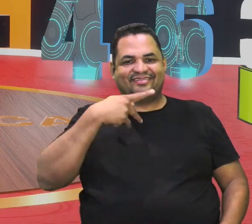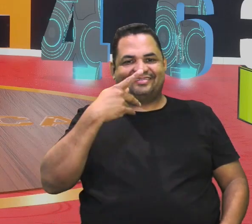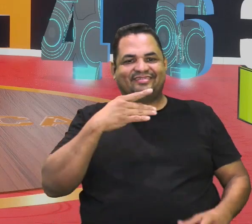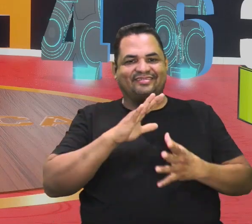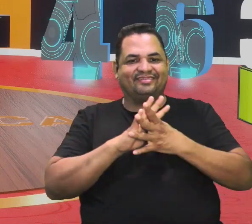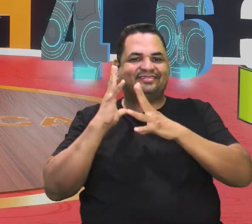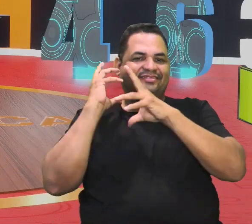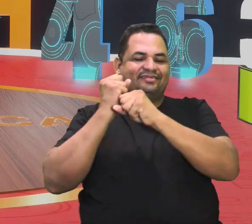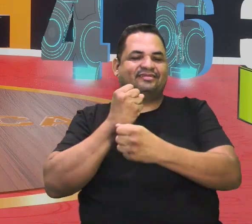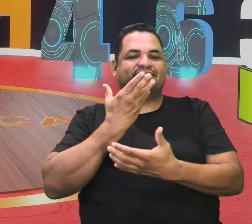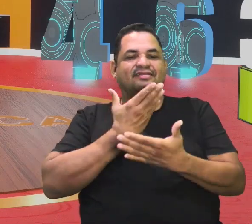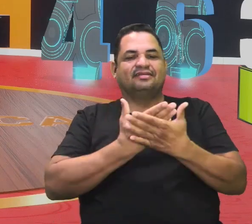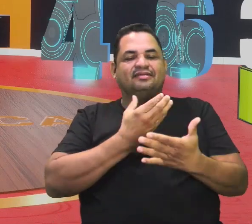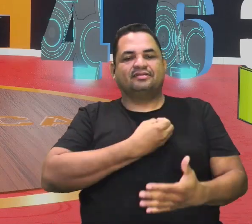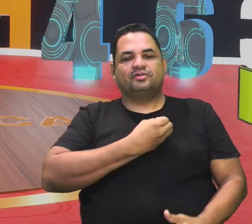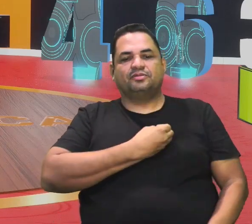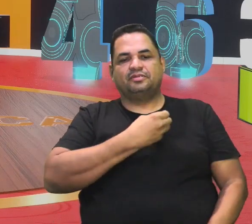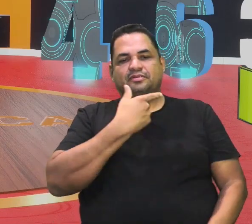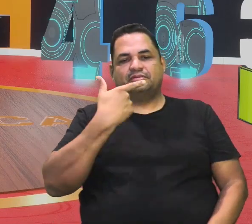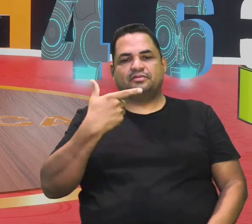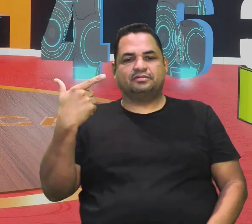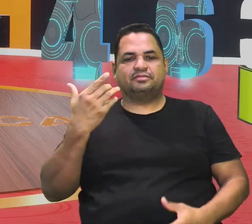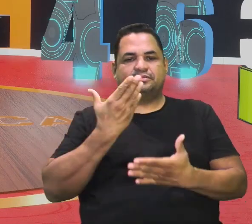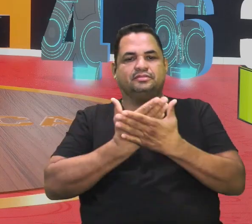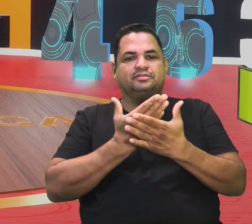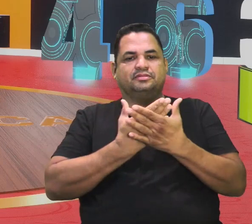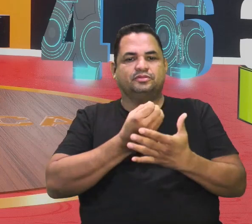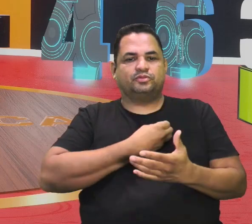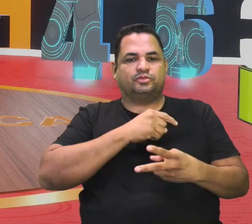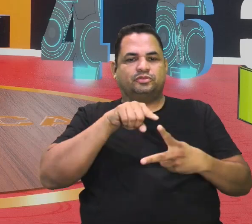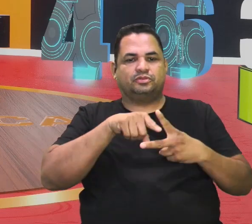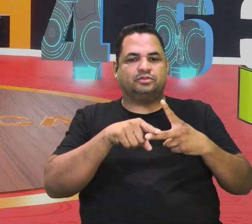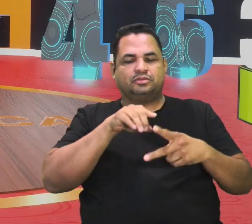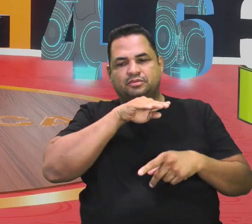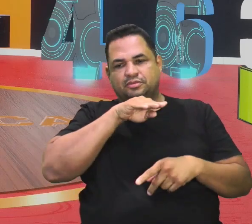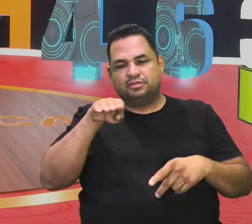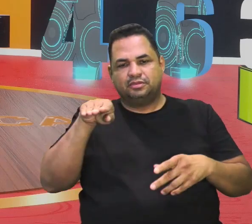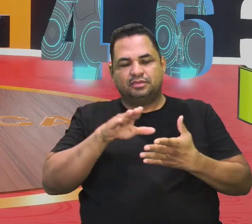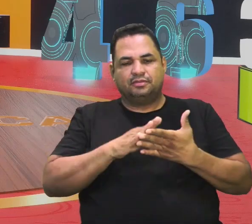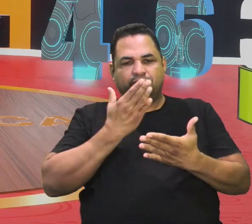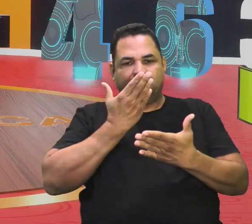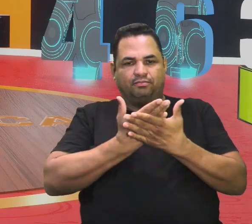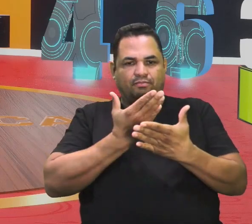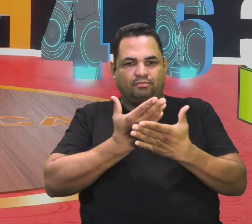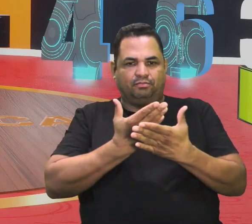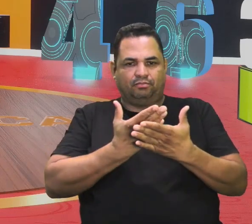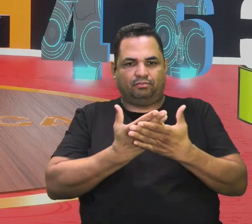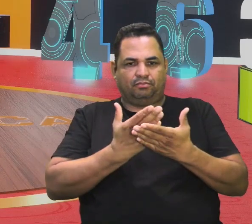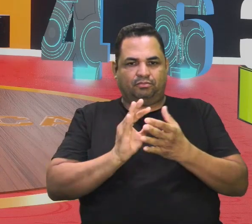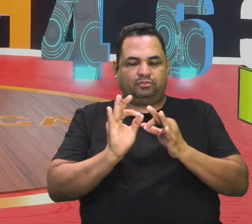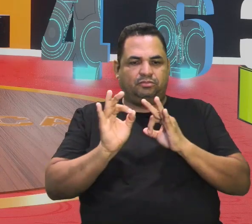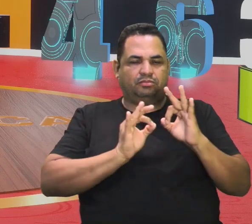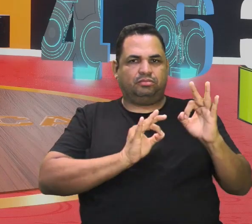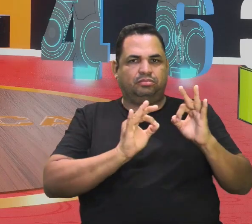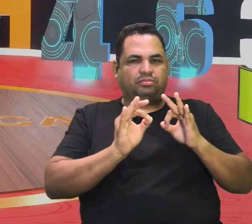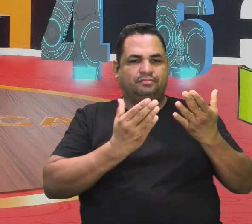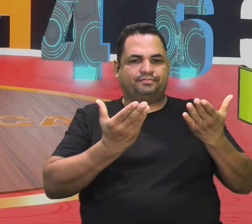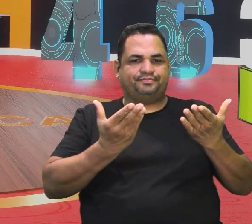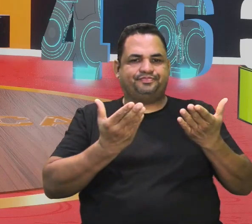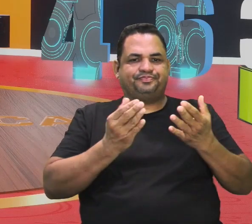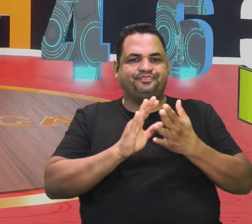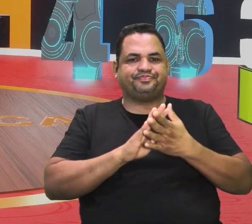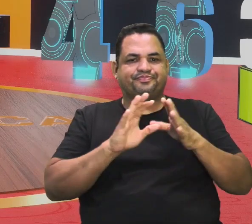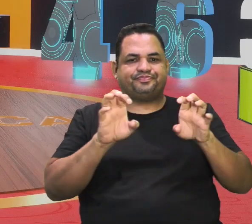falando em revisão, na aula 22 a gente estudou o coeficiente angular da reta, a gente estudou algumas formas que